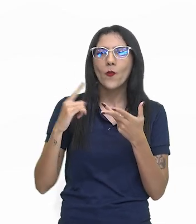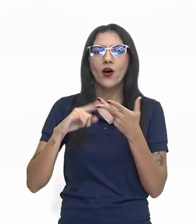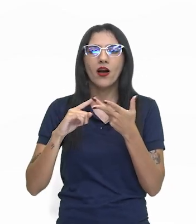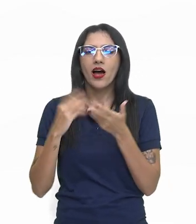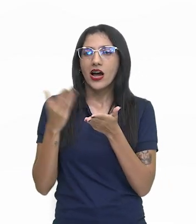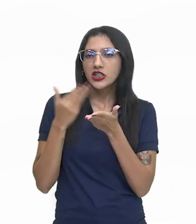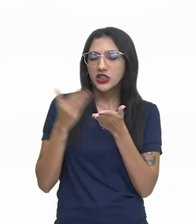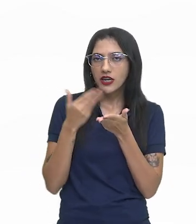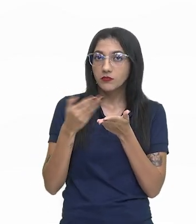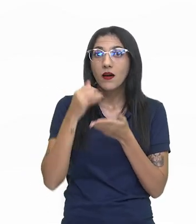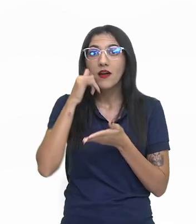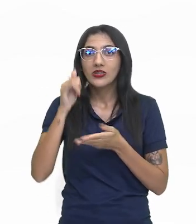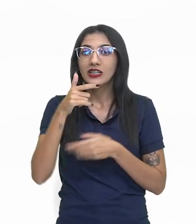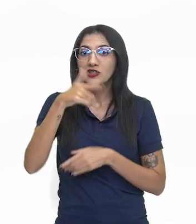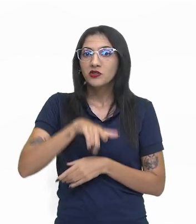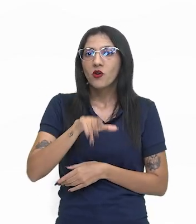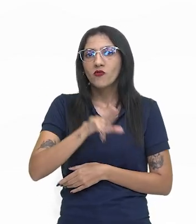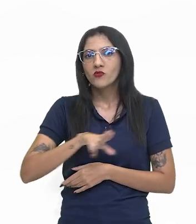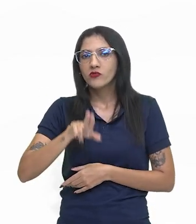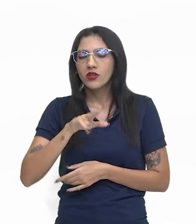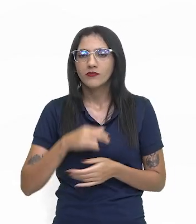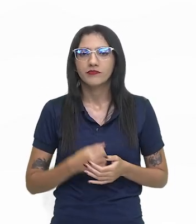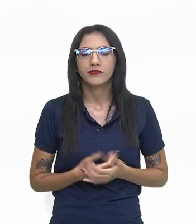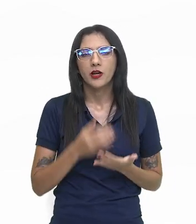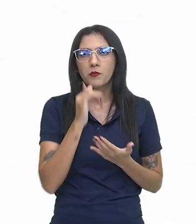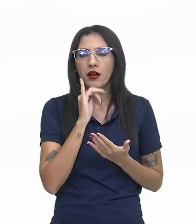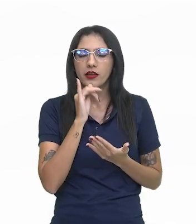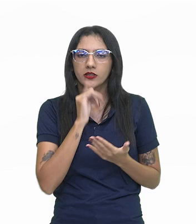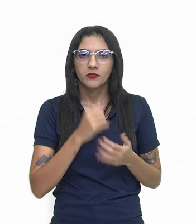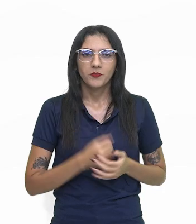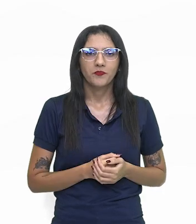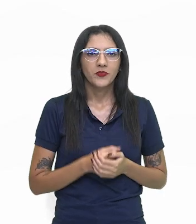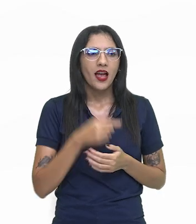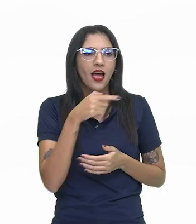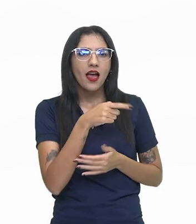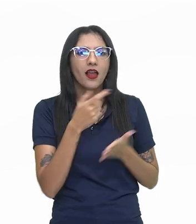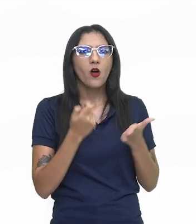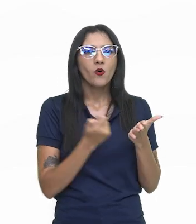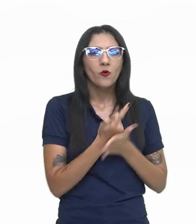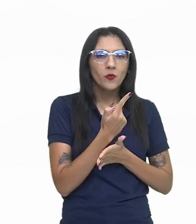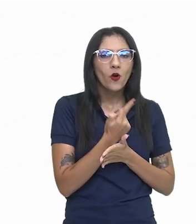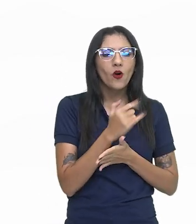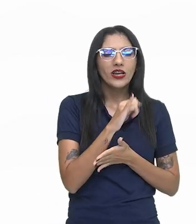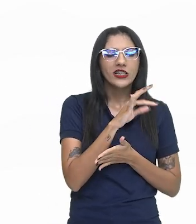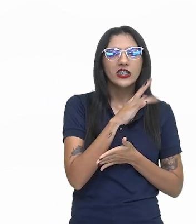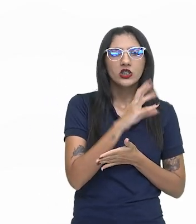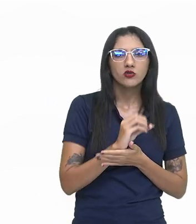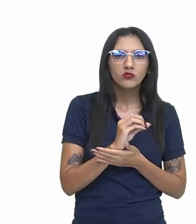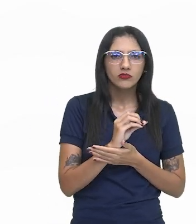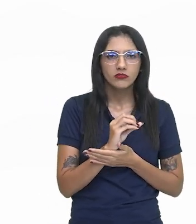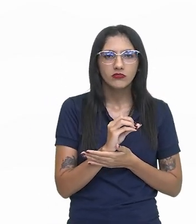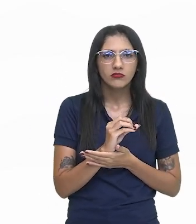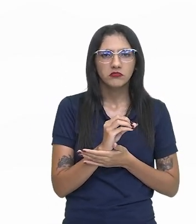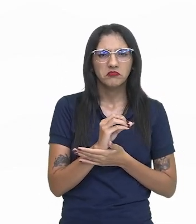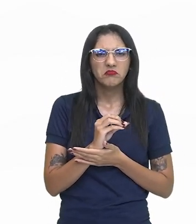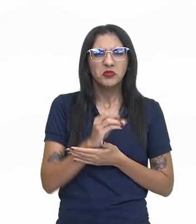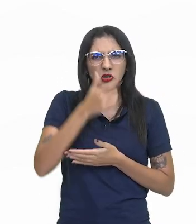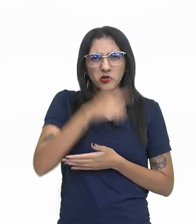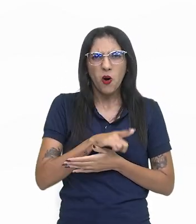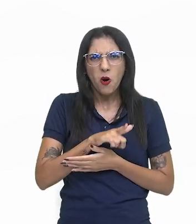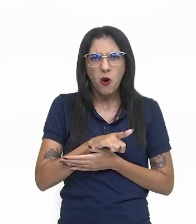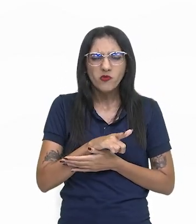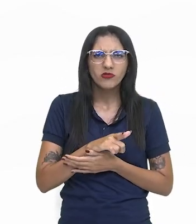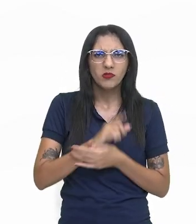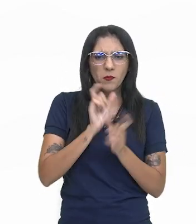para não repetir, porque veja bem, se eu repito, Milena comprou sapatos, roupas, agendas. Não faz muito sentido depois eu repetir de